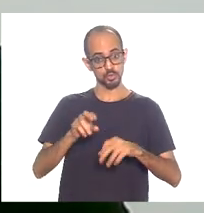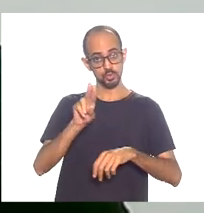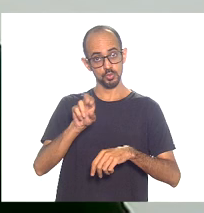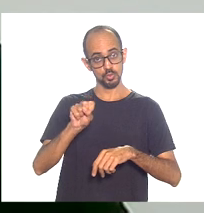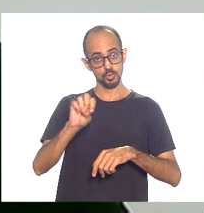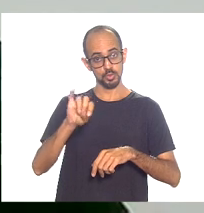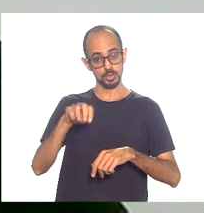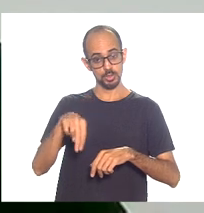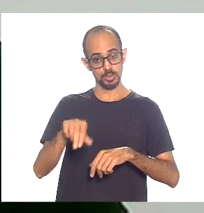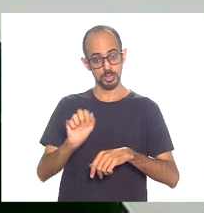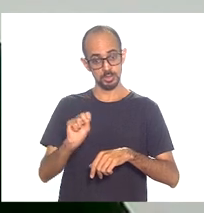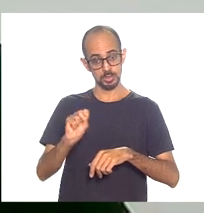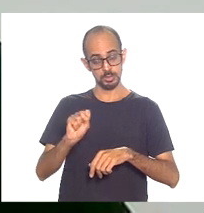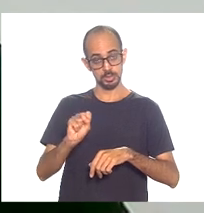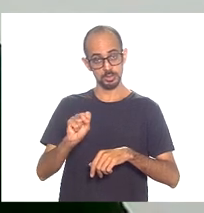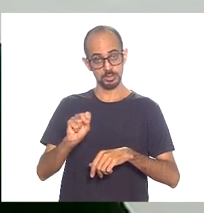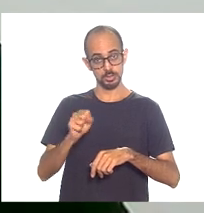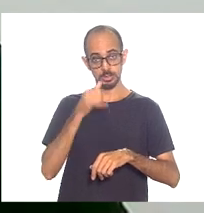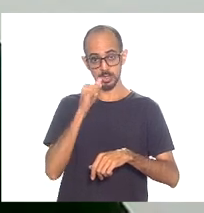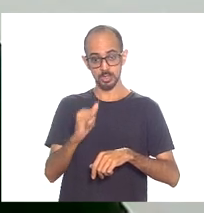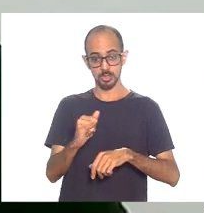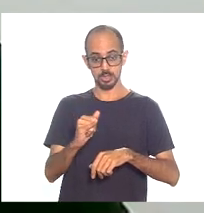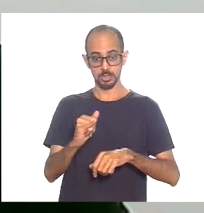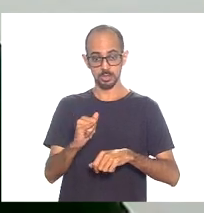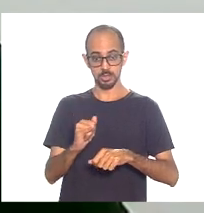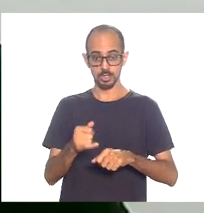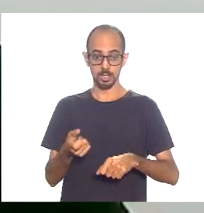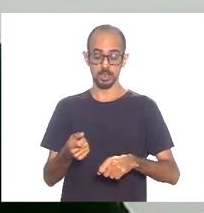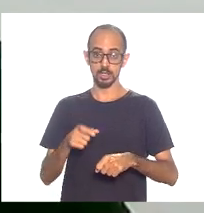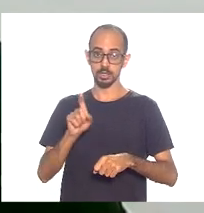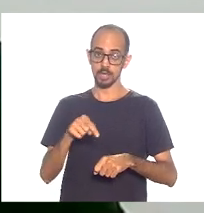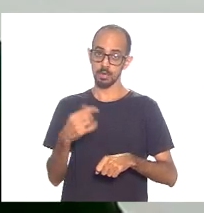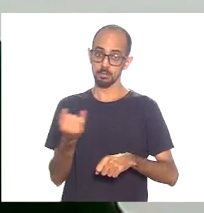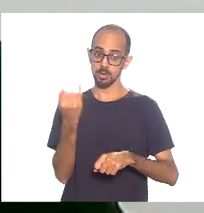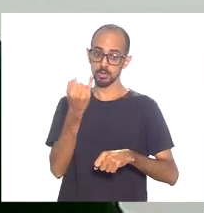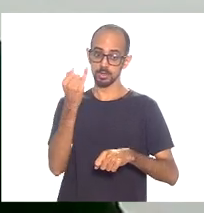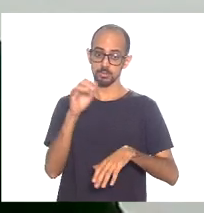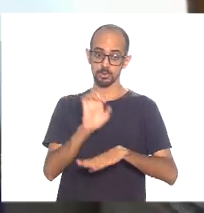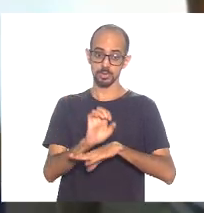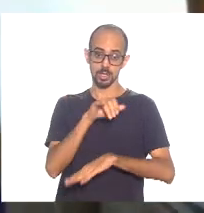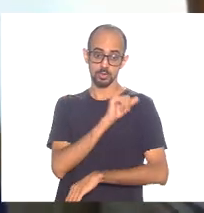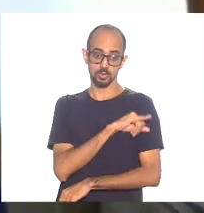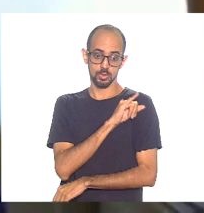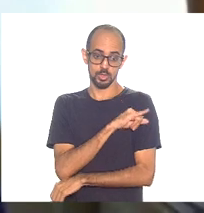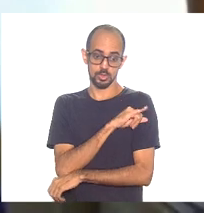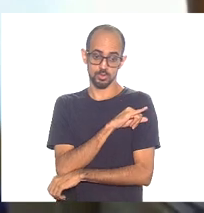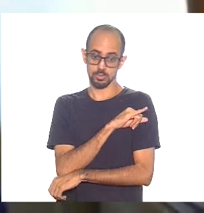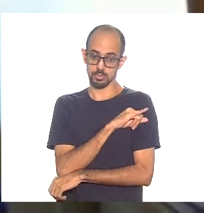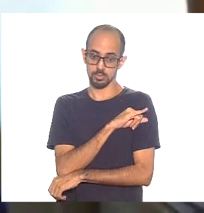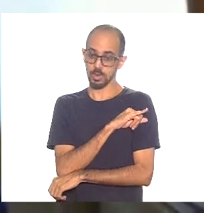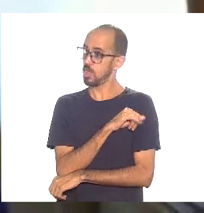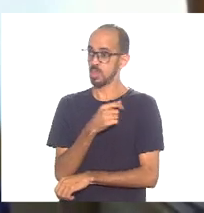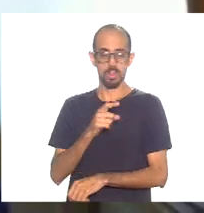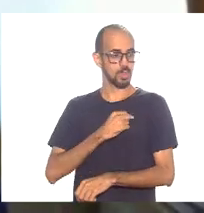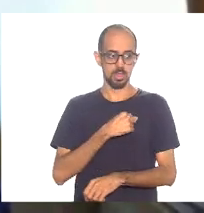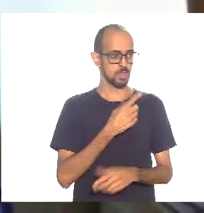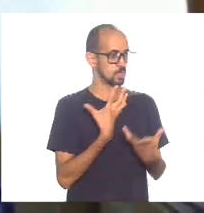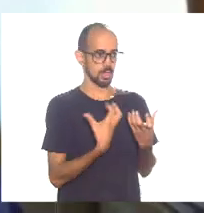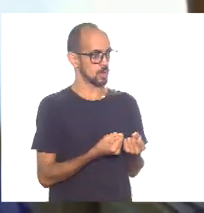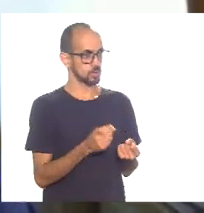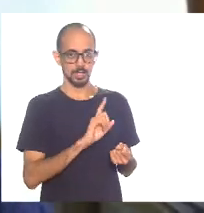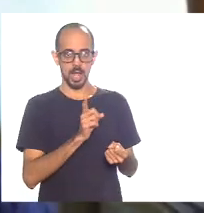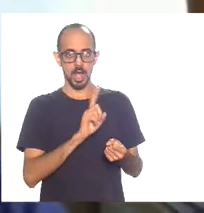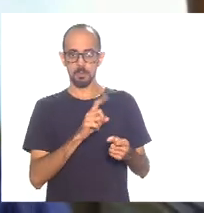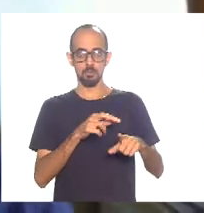energia elétrica, desde já considerados de relevante interesse econômico e social para o Estado do Rio de Janeiro. Sim, querido, não está contemplado. Por isso